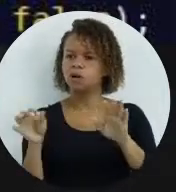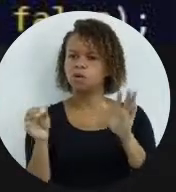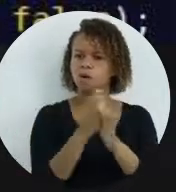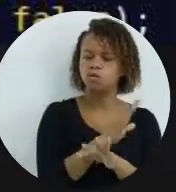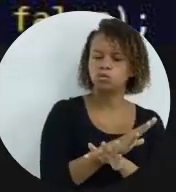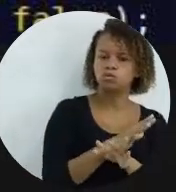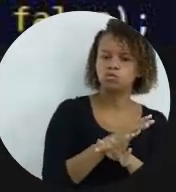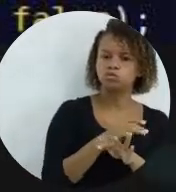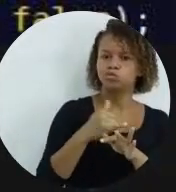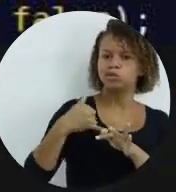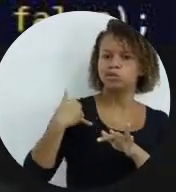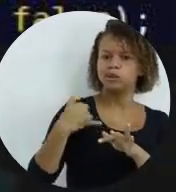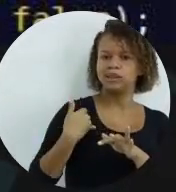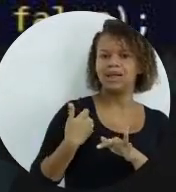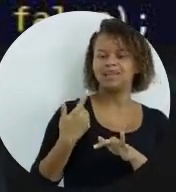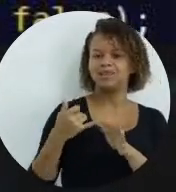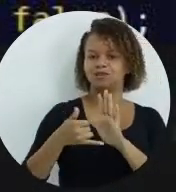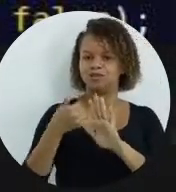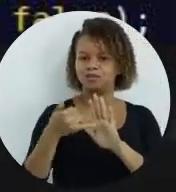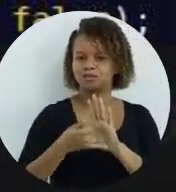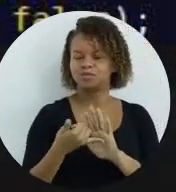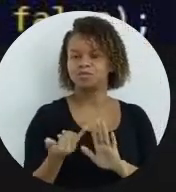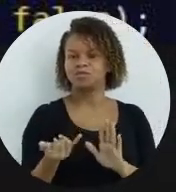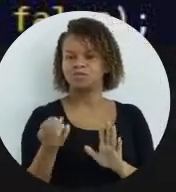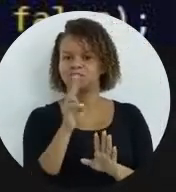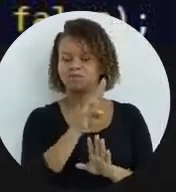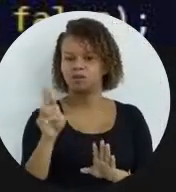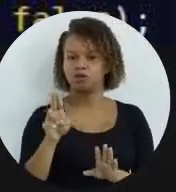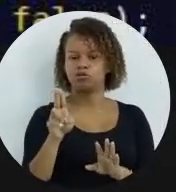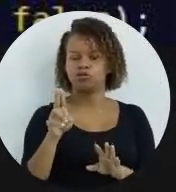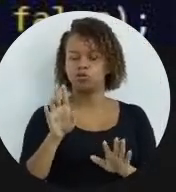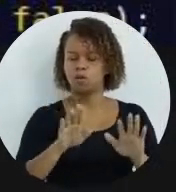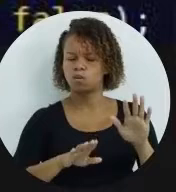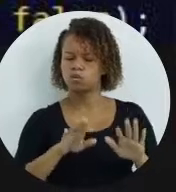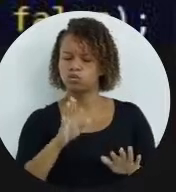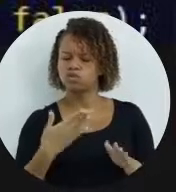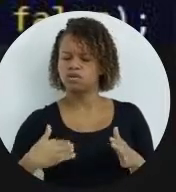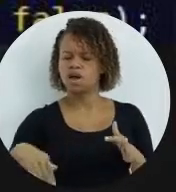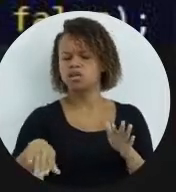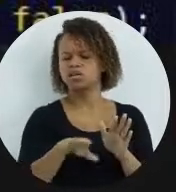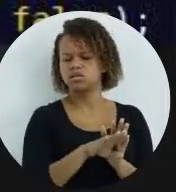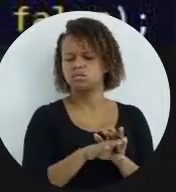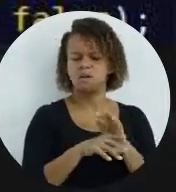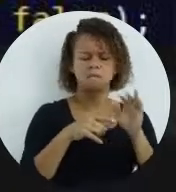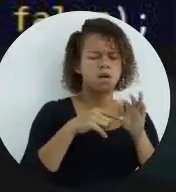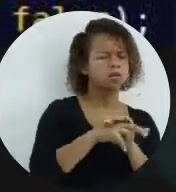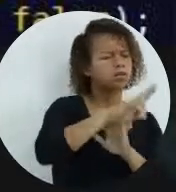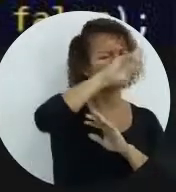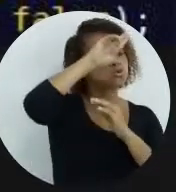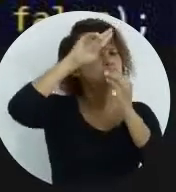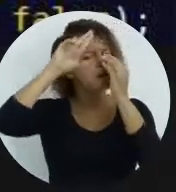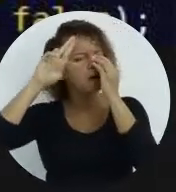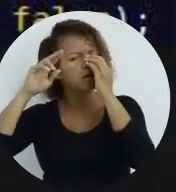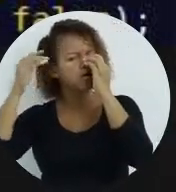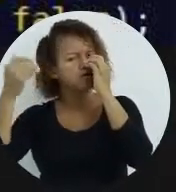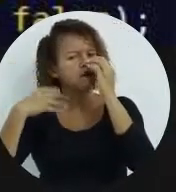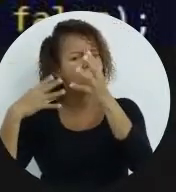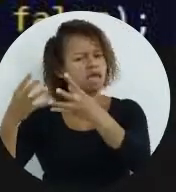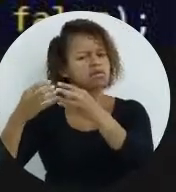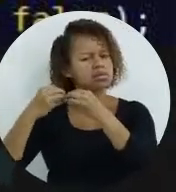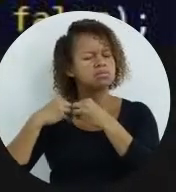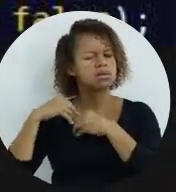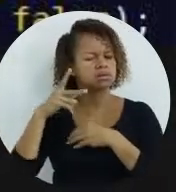idade matriculado. Isso daí são variáveis. De algum jeito a gente vai receber, perguntando ao usuário, a gente escrevendo, a gente vai receber isso